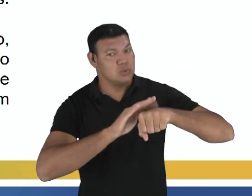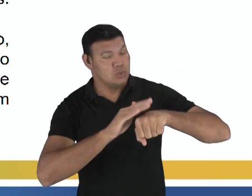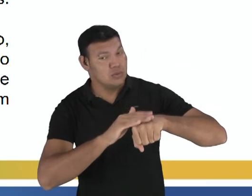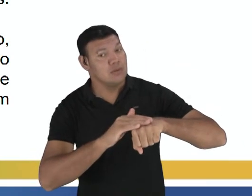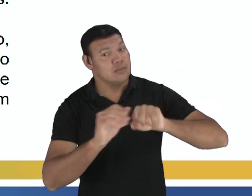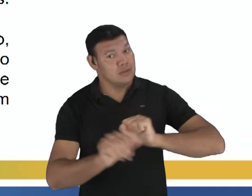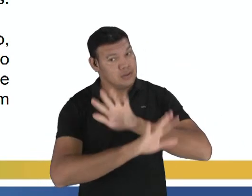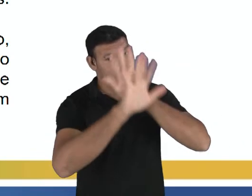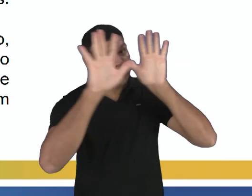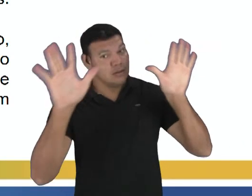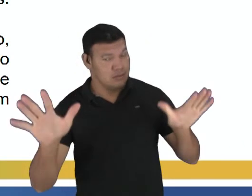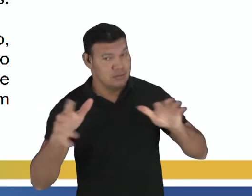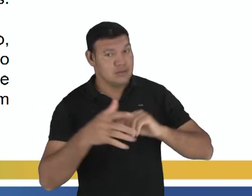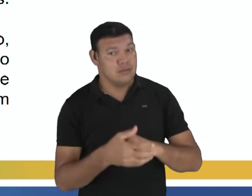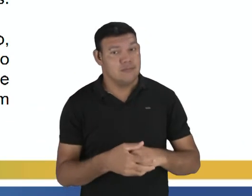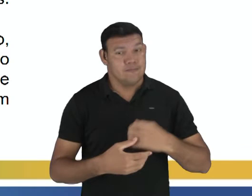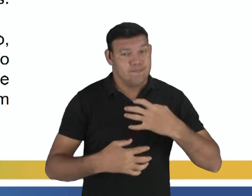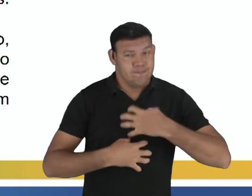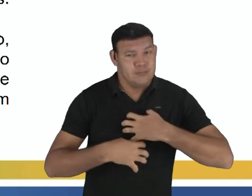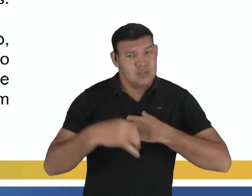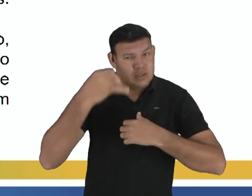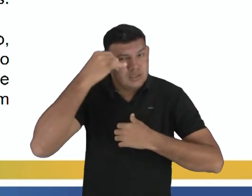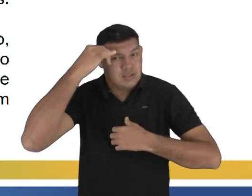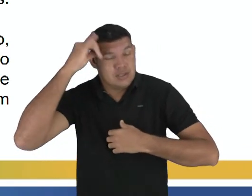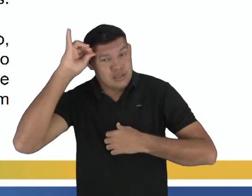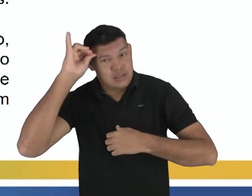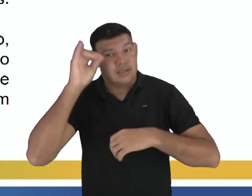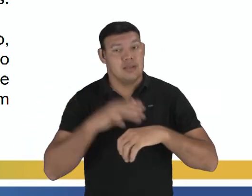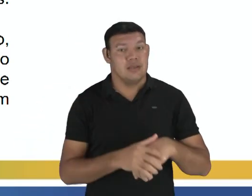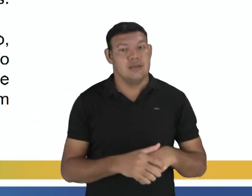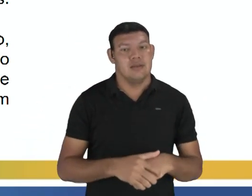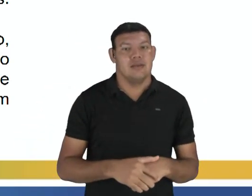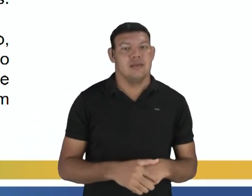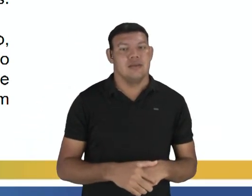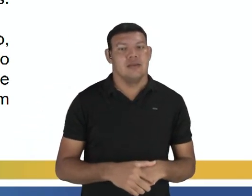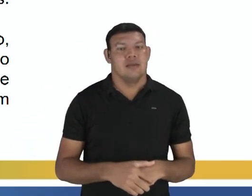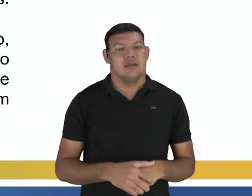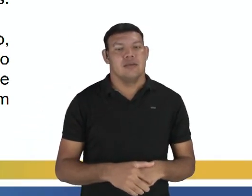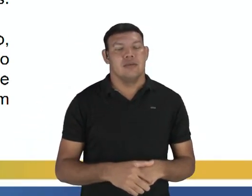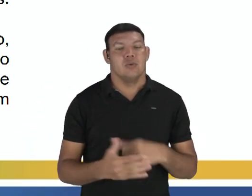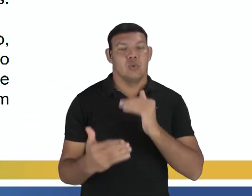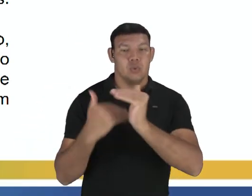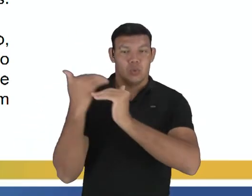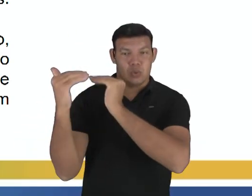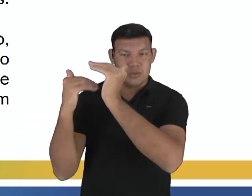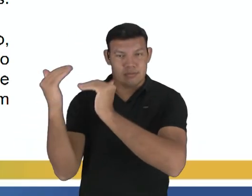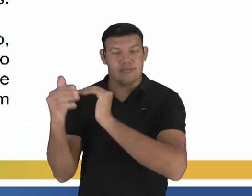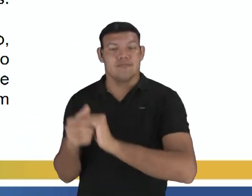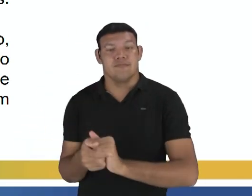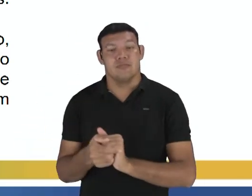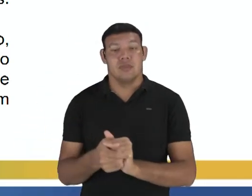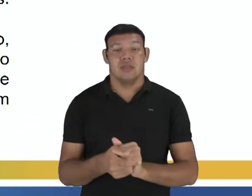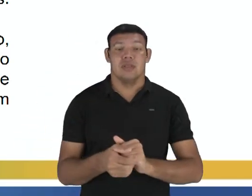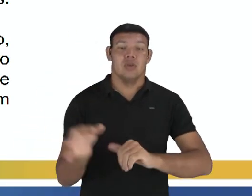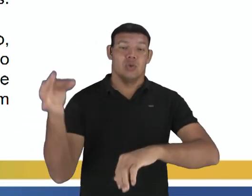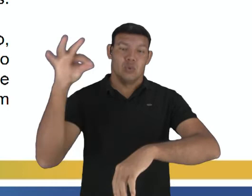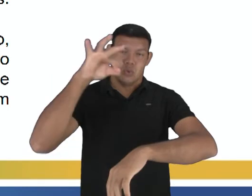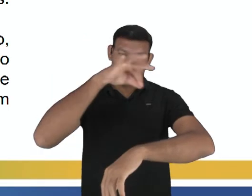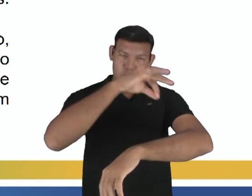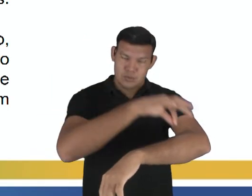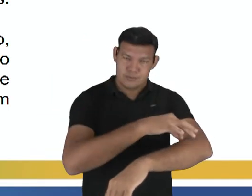É claro, porém, que a melhor forma de combatê-la é não permitir o desenvolvimento do seu transmissor,